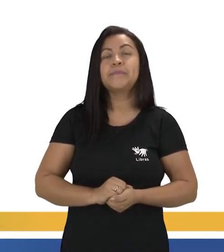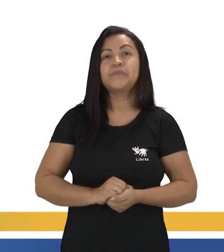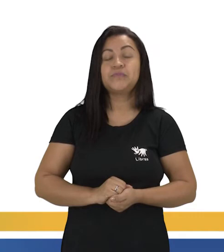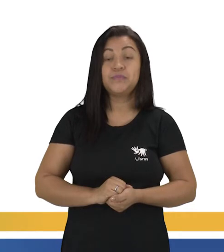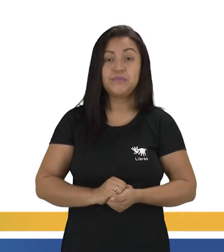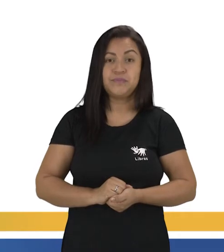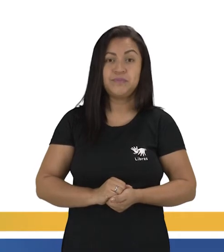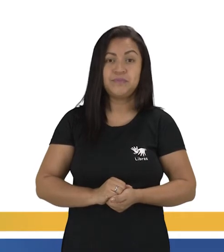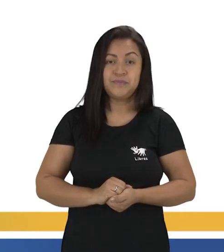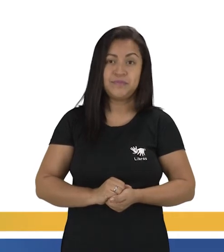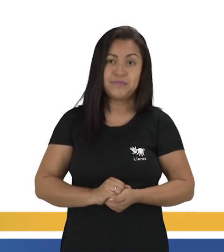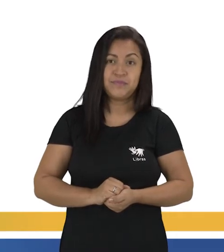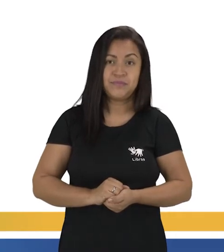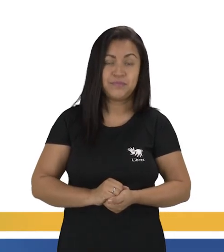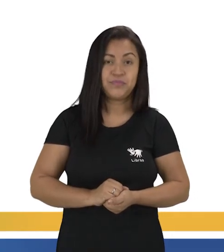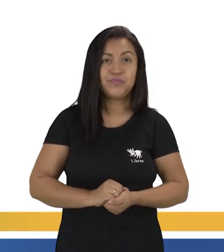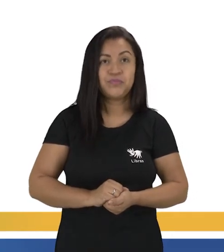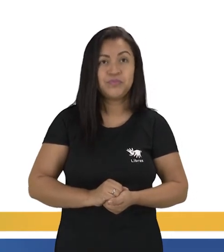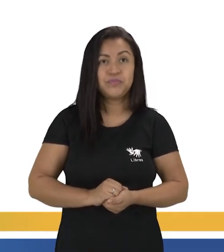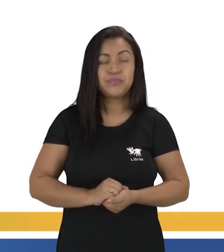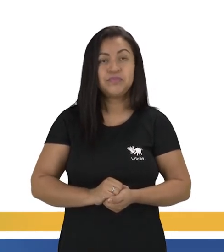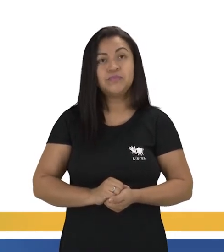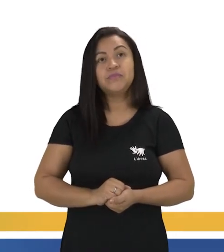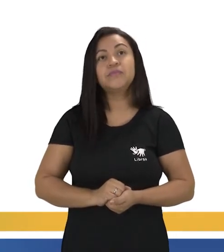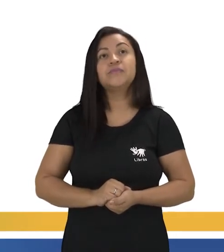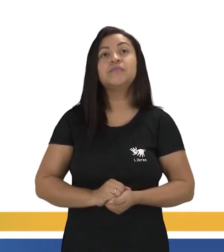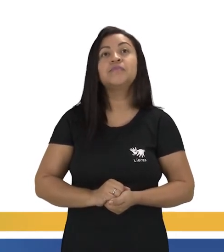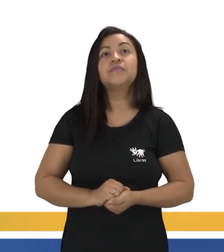takaka, they began to feel sick.